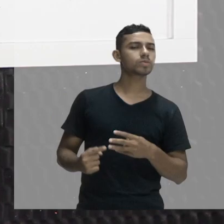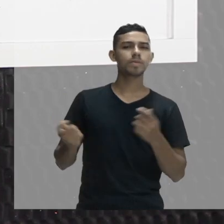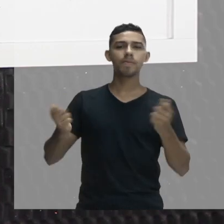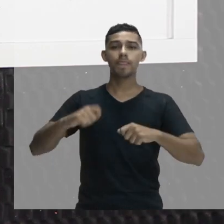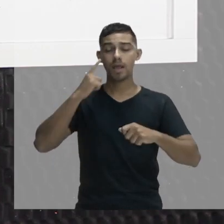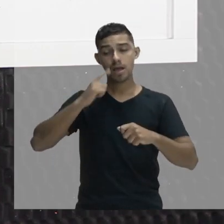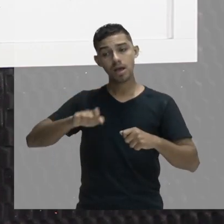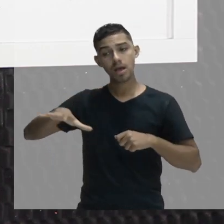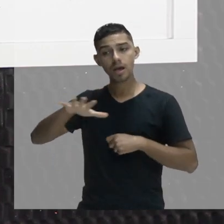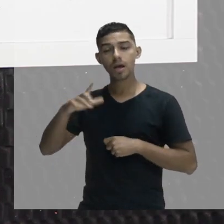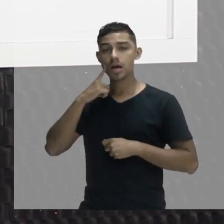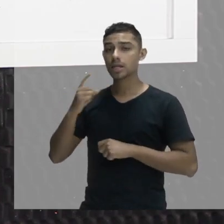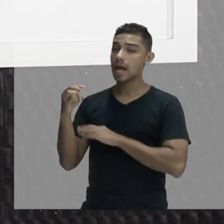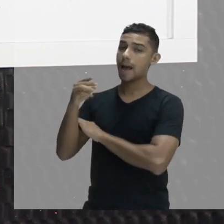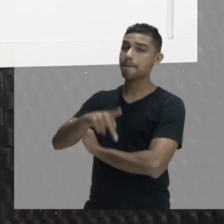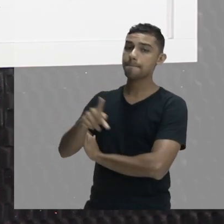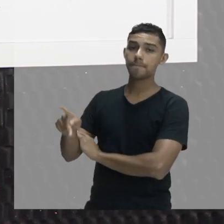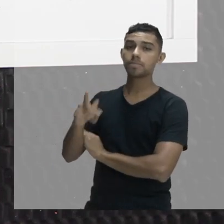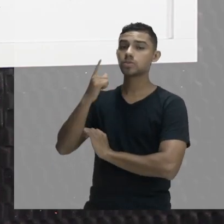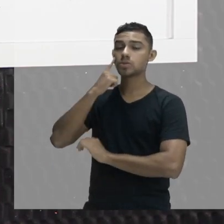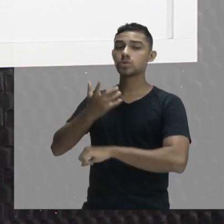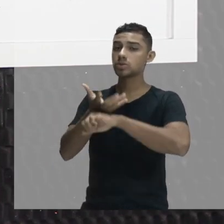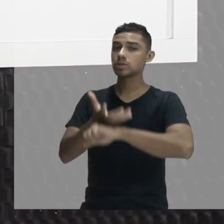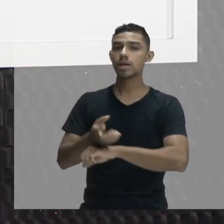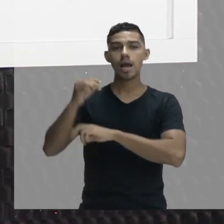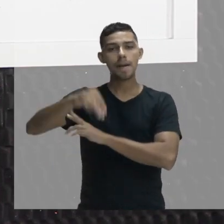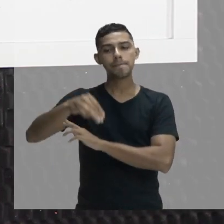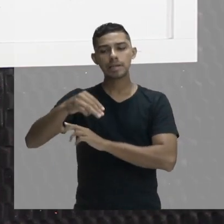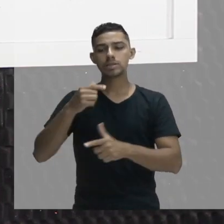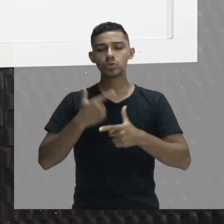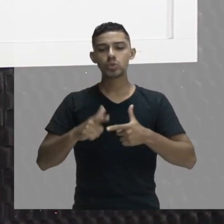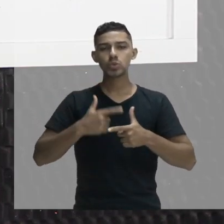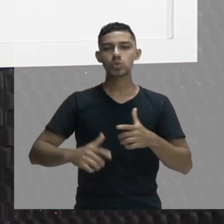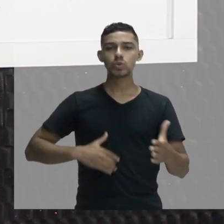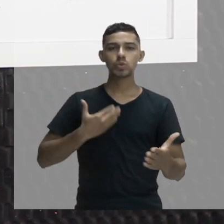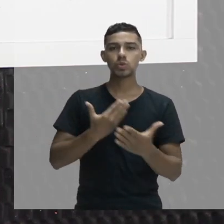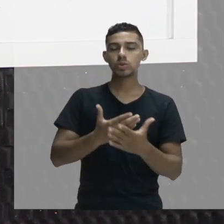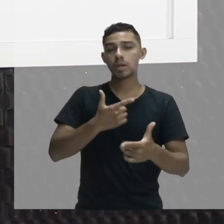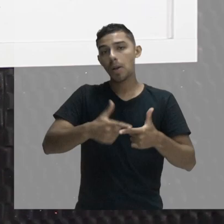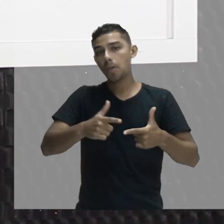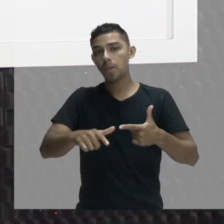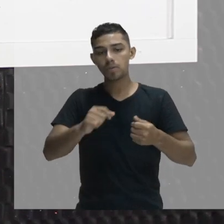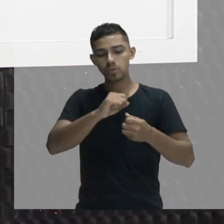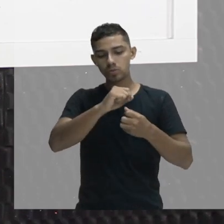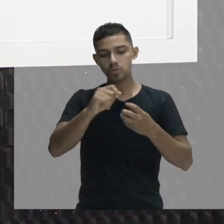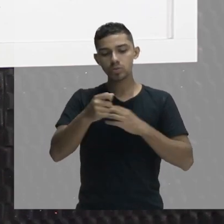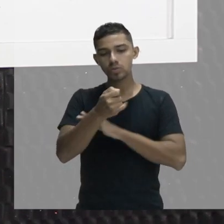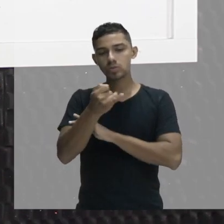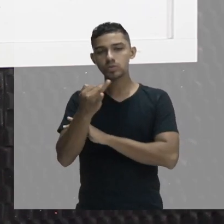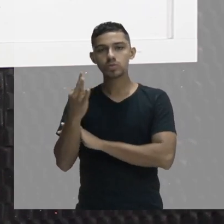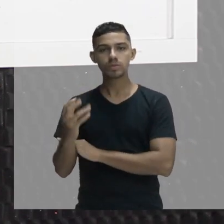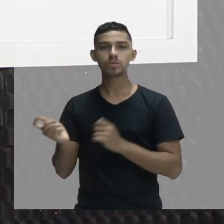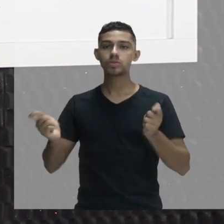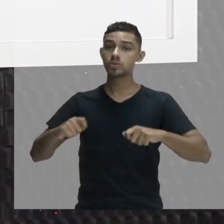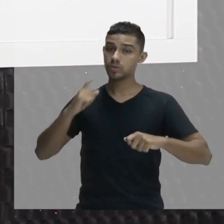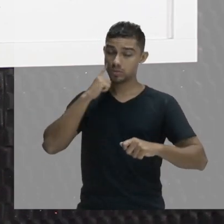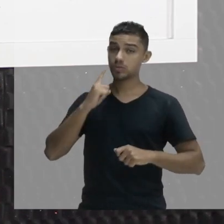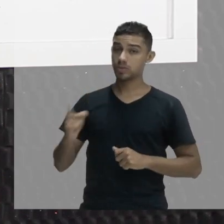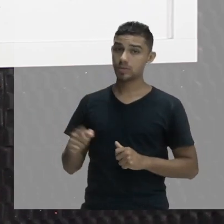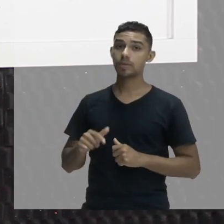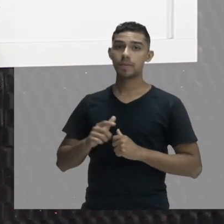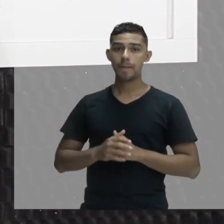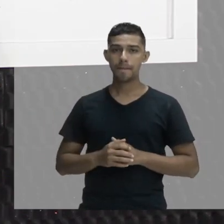da matemática que ela estuda os problemas envolvendo contagem, tá? Problemas de